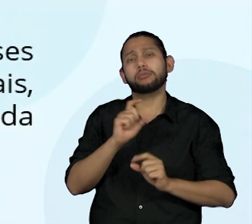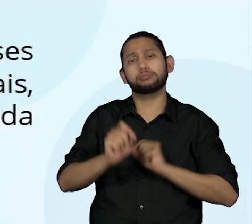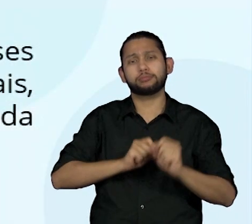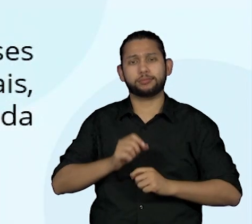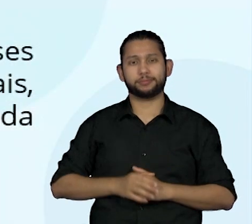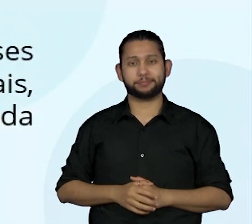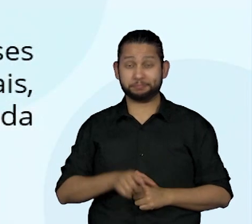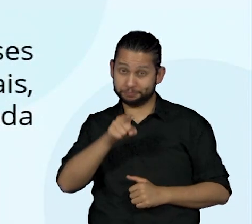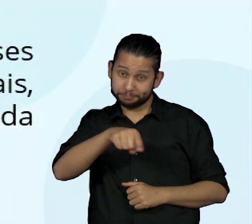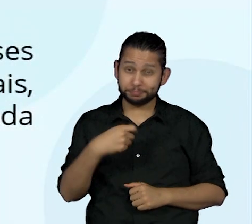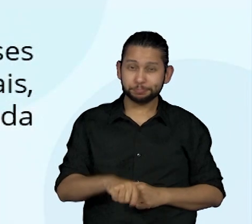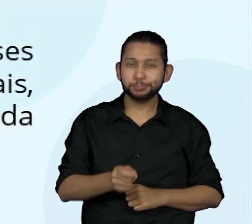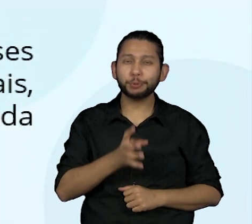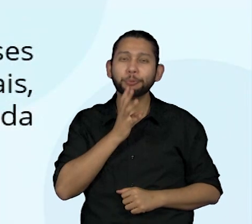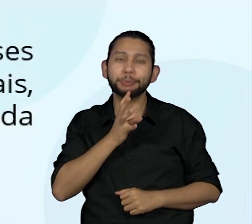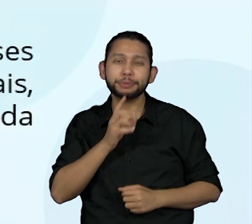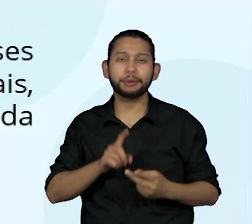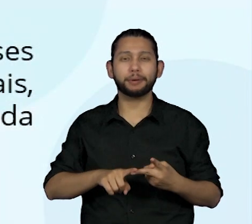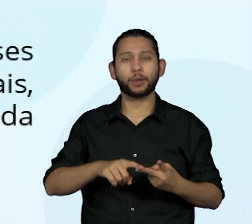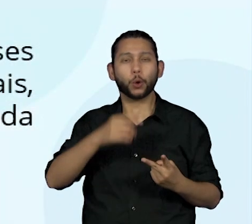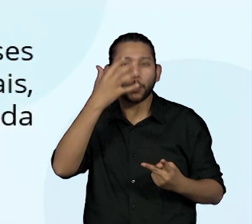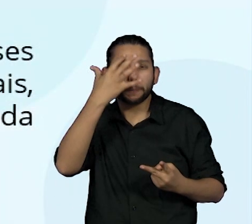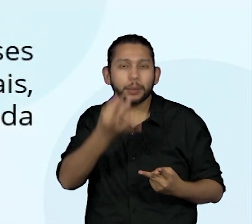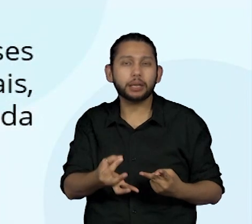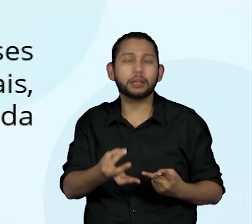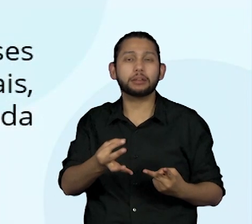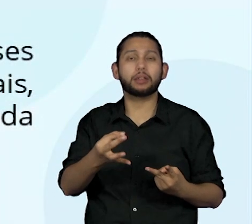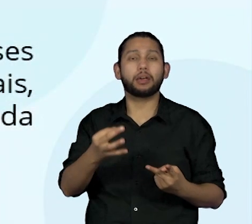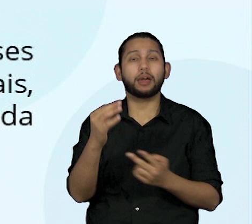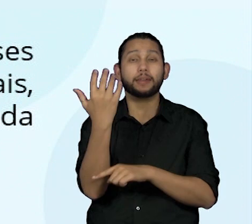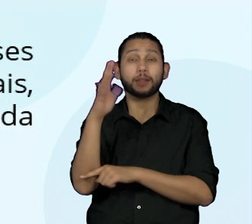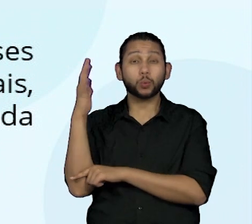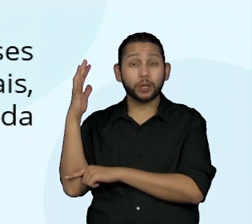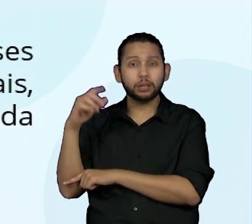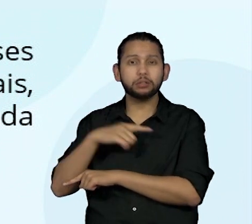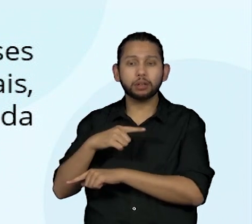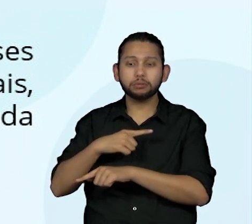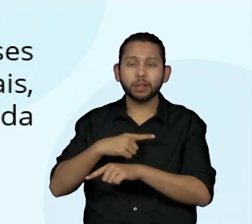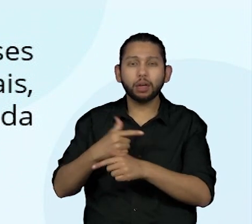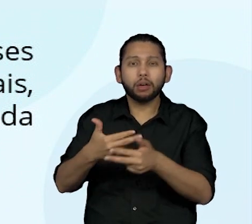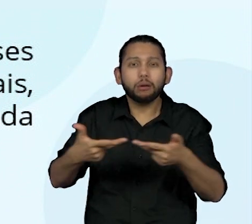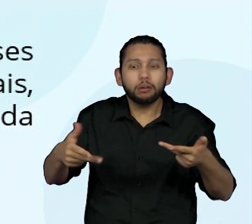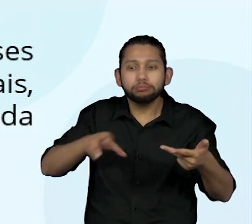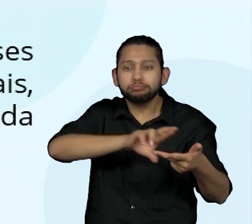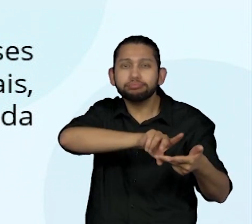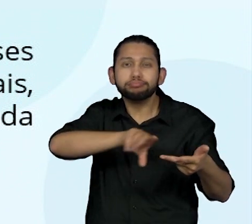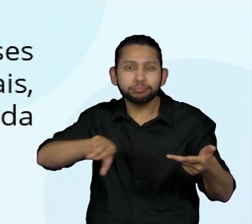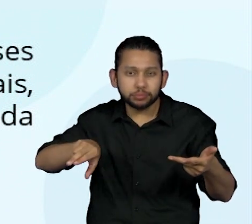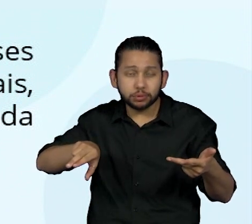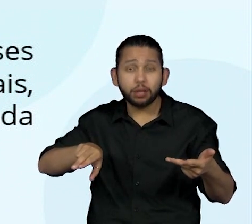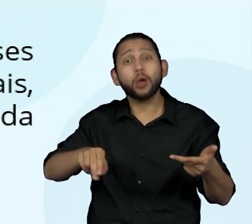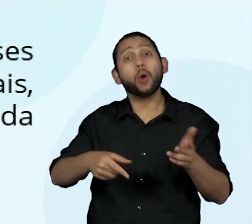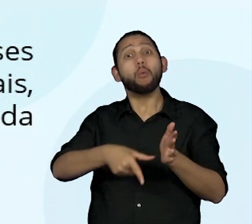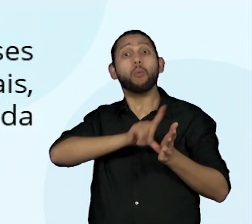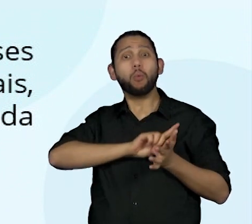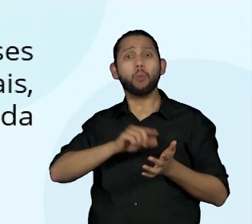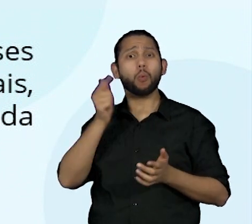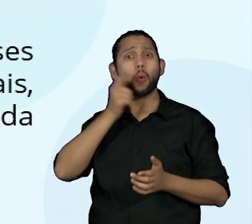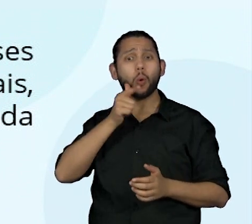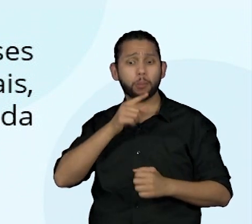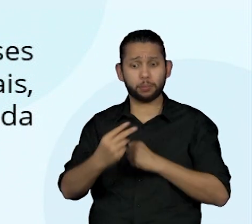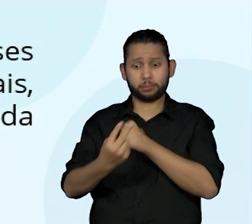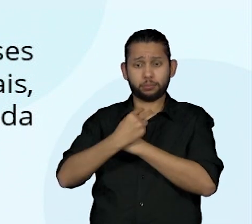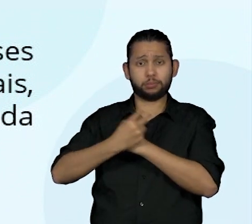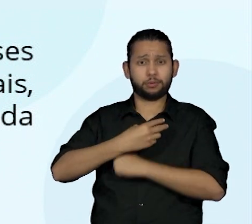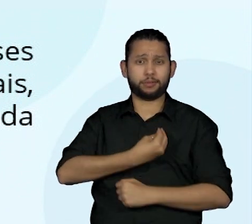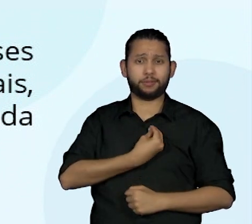precisa conhecer e compreender as dinâmicas dos fenômenos naturais como forma de tomadas de medidas de prevenção,